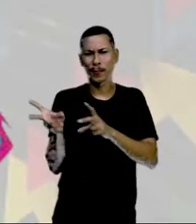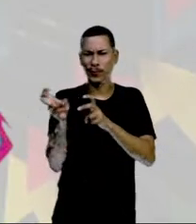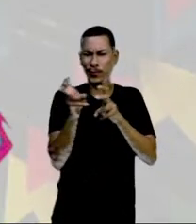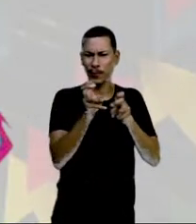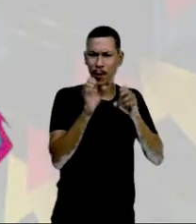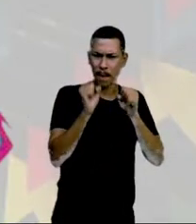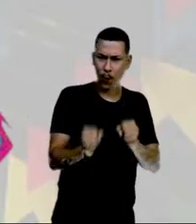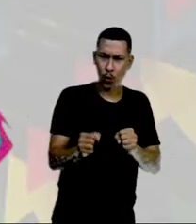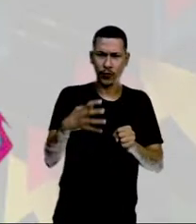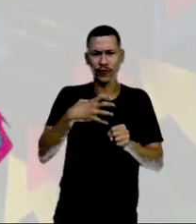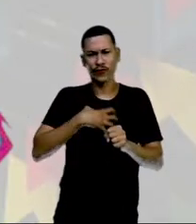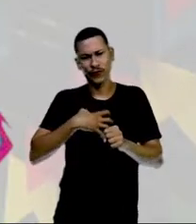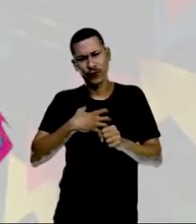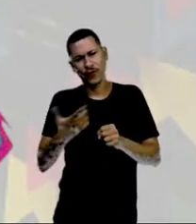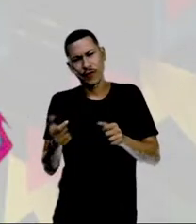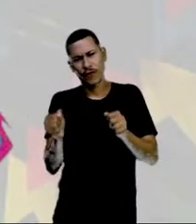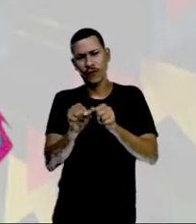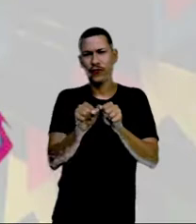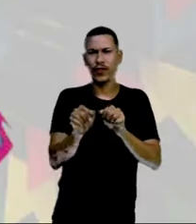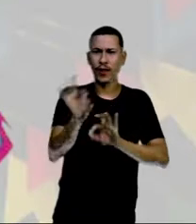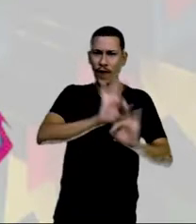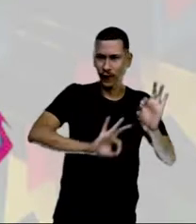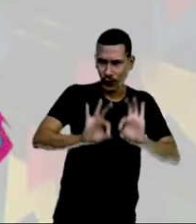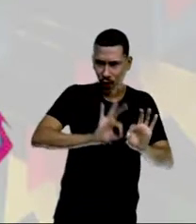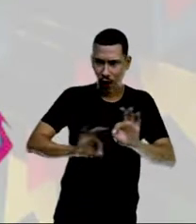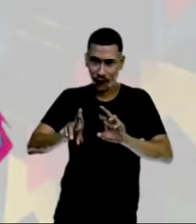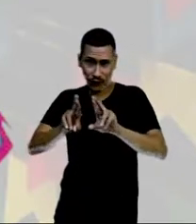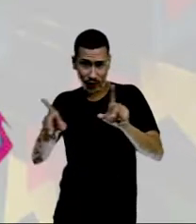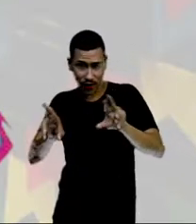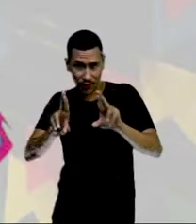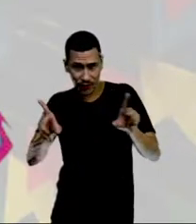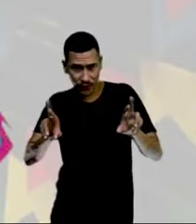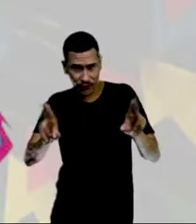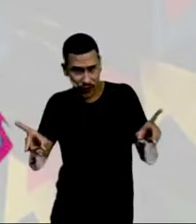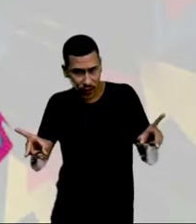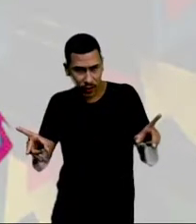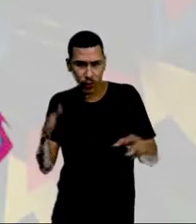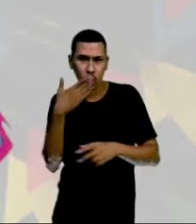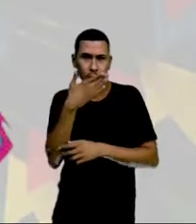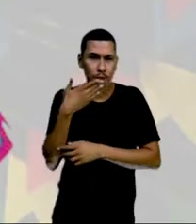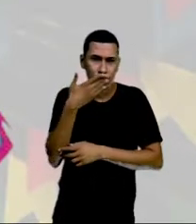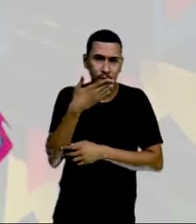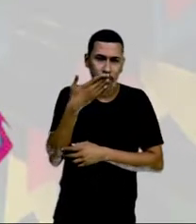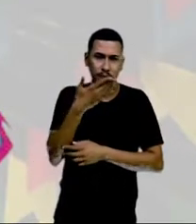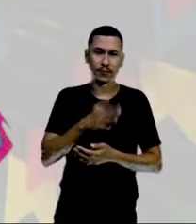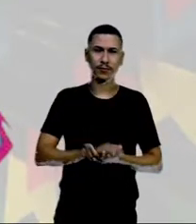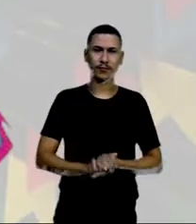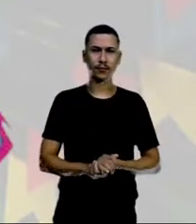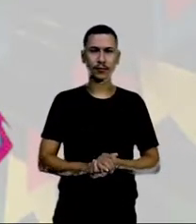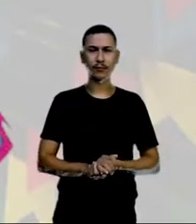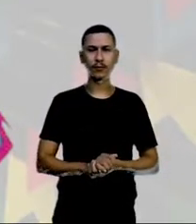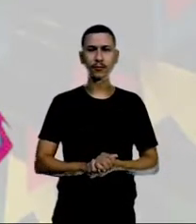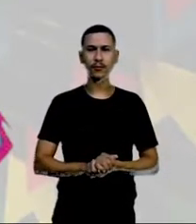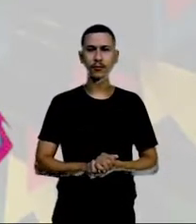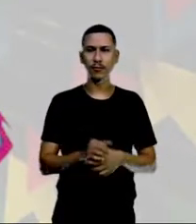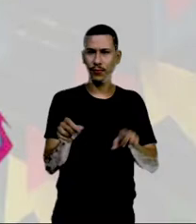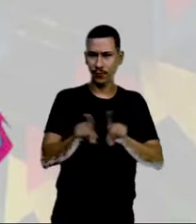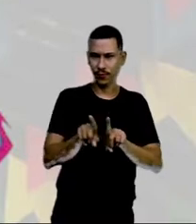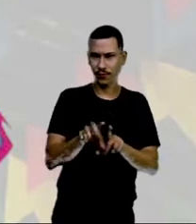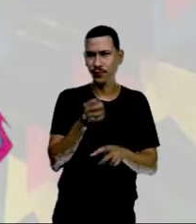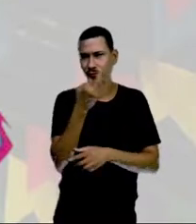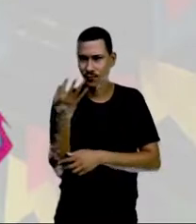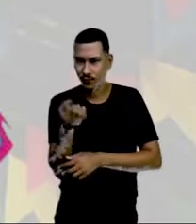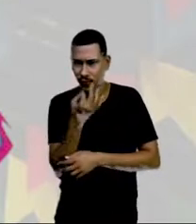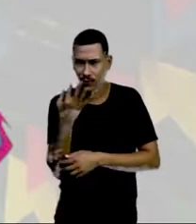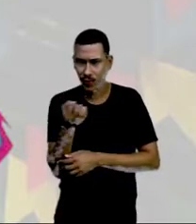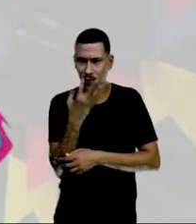confeccionar diferentes caixas para organizar os mesmos docinhos. Muito provavelmente, a